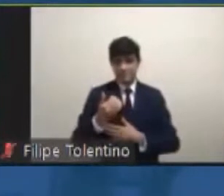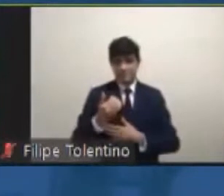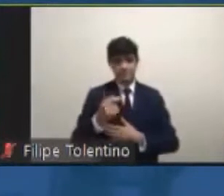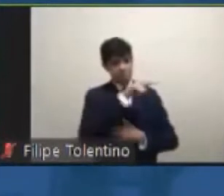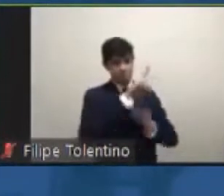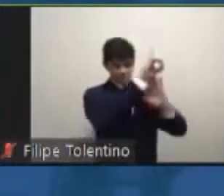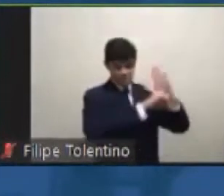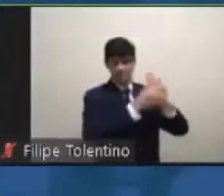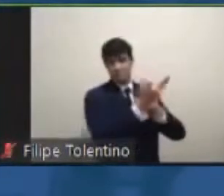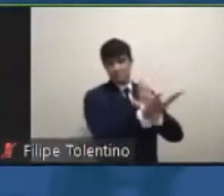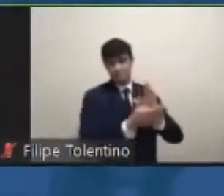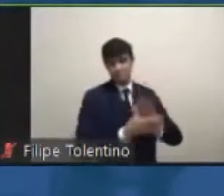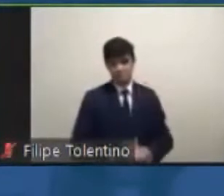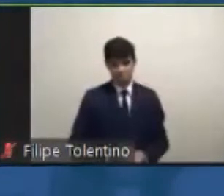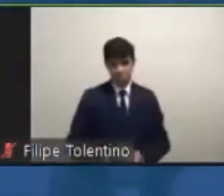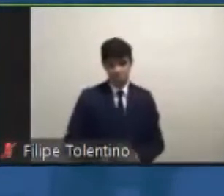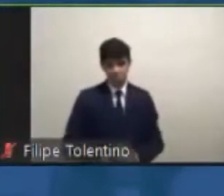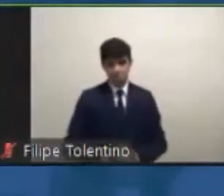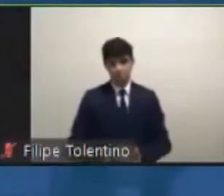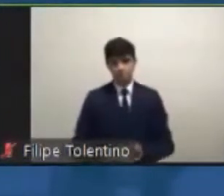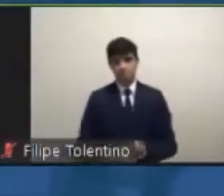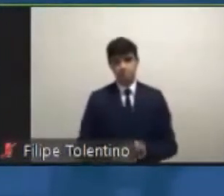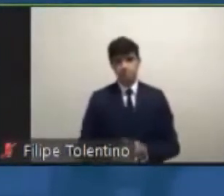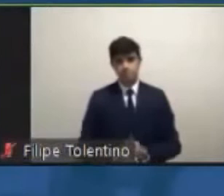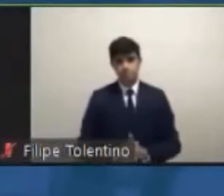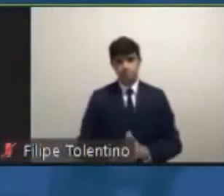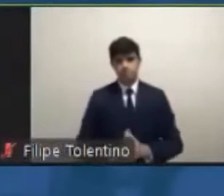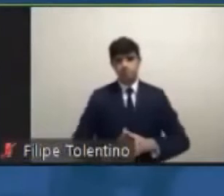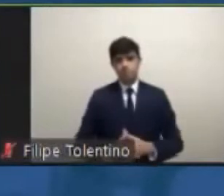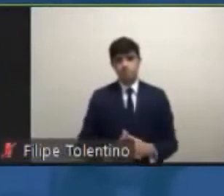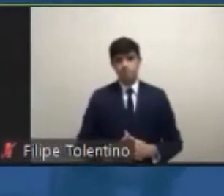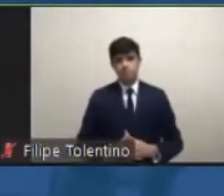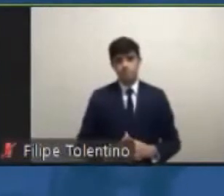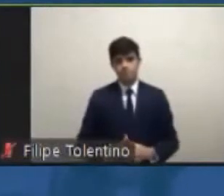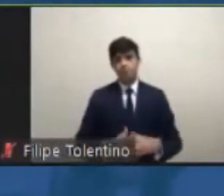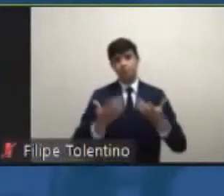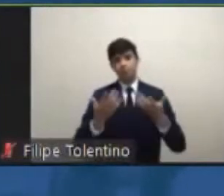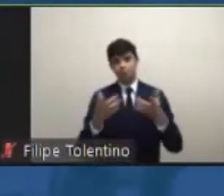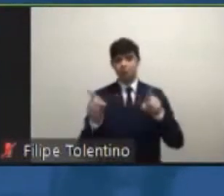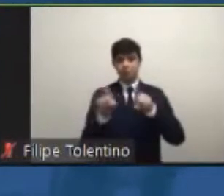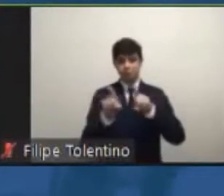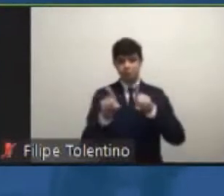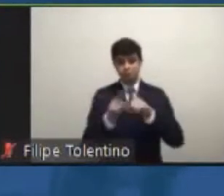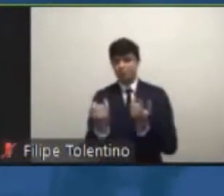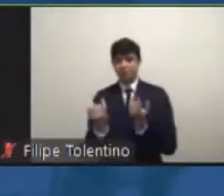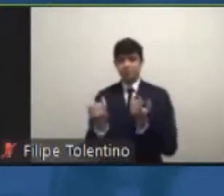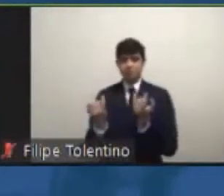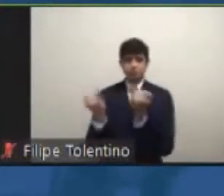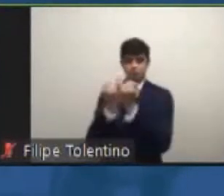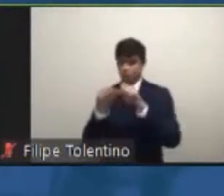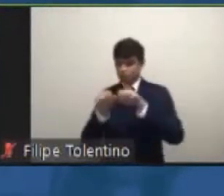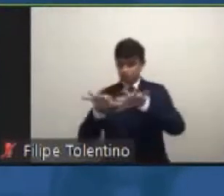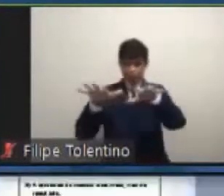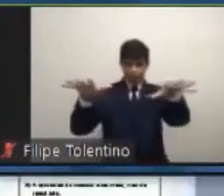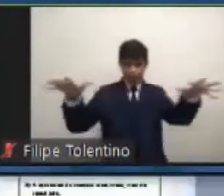está lá no artigo 5º da Constituição. Além disso, existe um temor que às vezes se espalha entre os médicos e que não confere com a realidade, de que